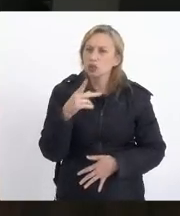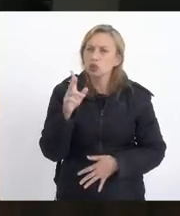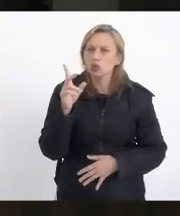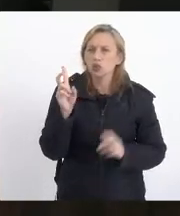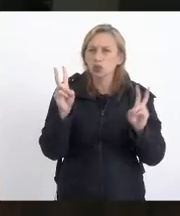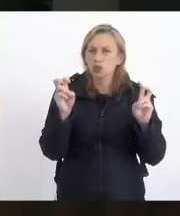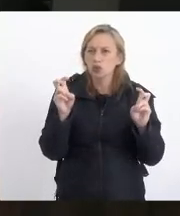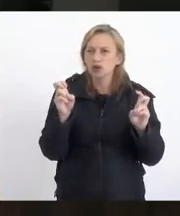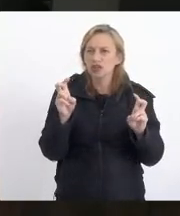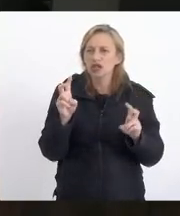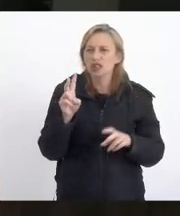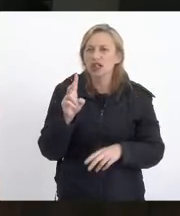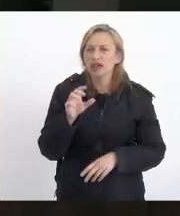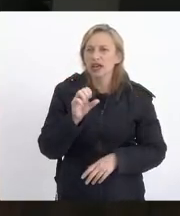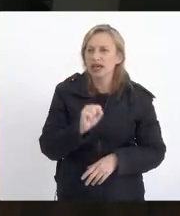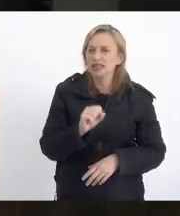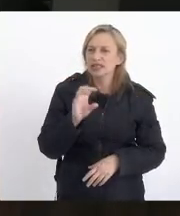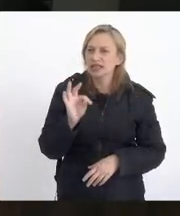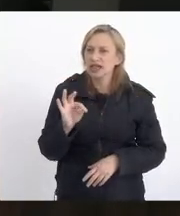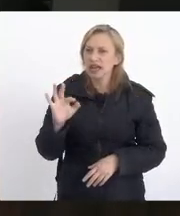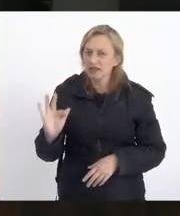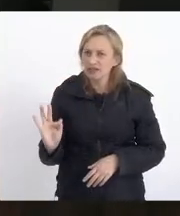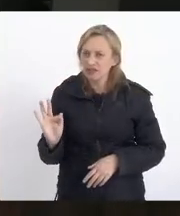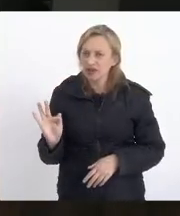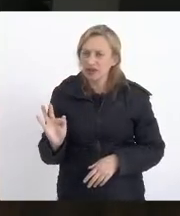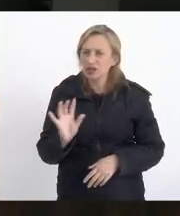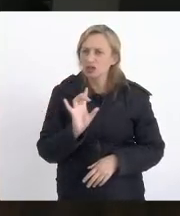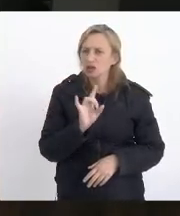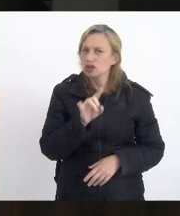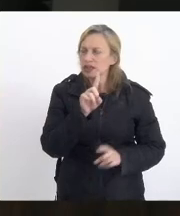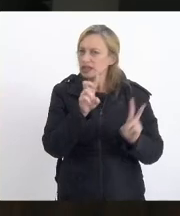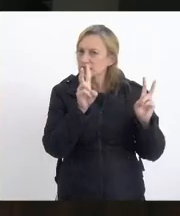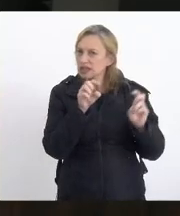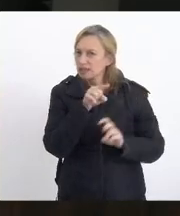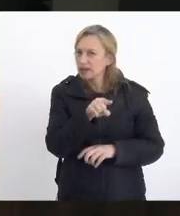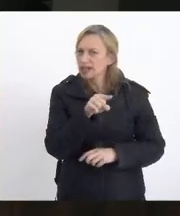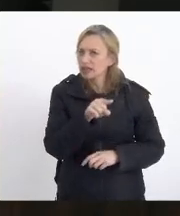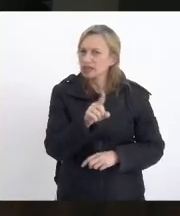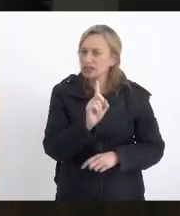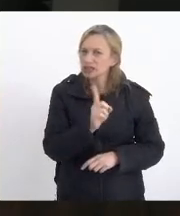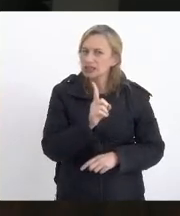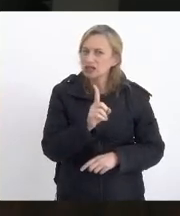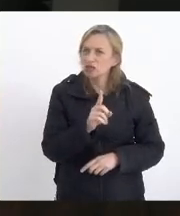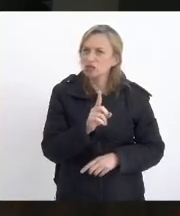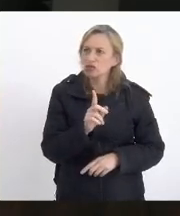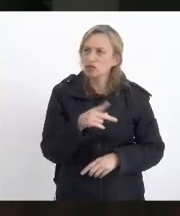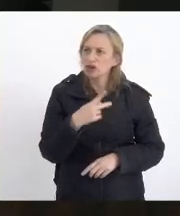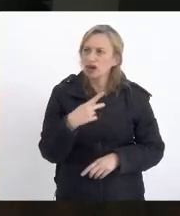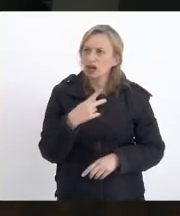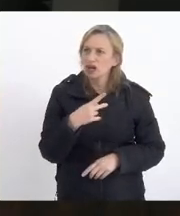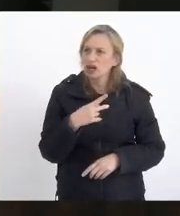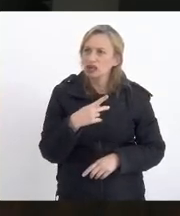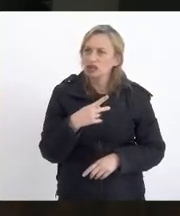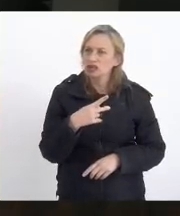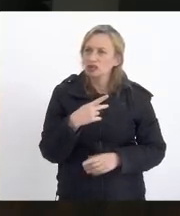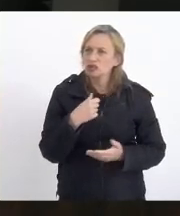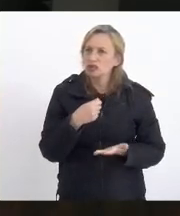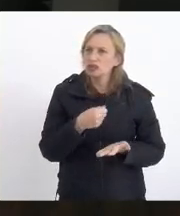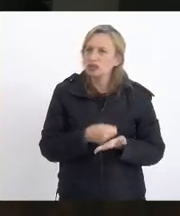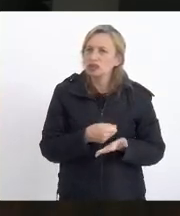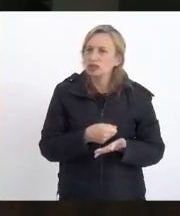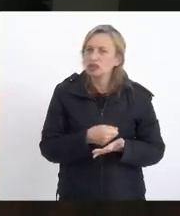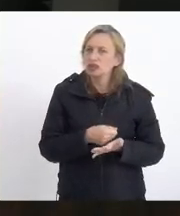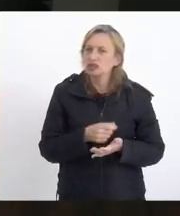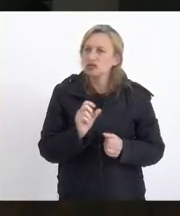da decisão do STF. A decisão do STF sobre este tema, ele não trata sobre a autorização ou